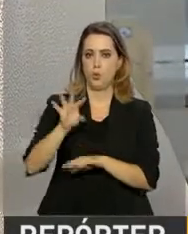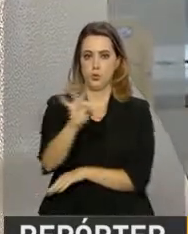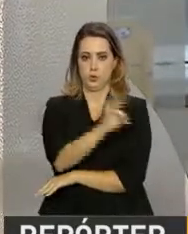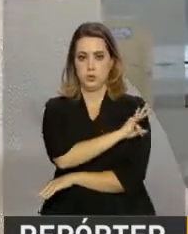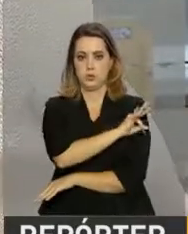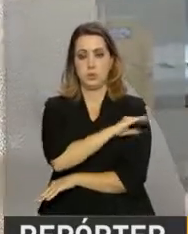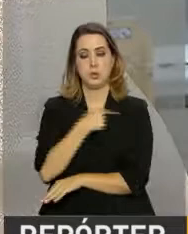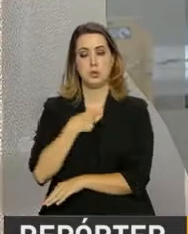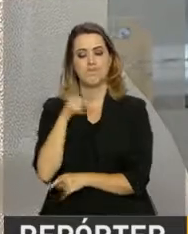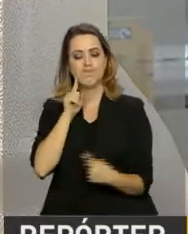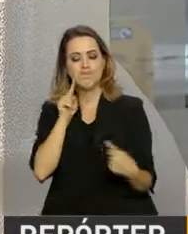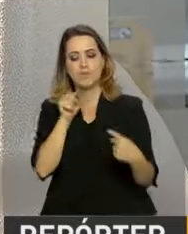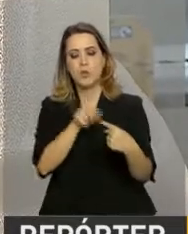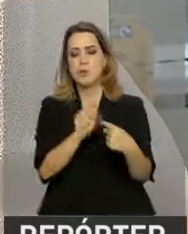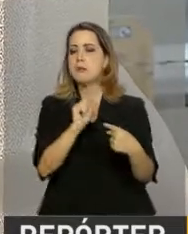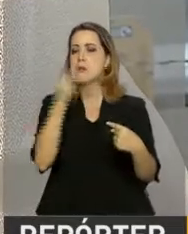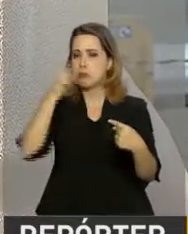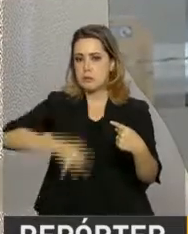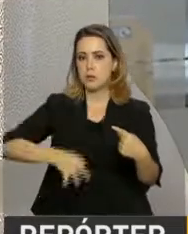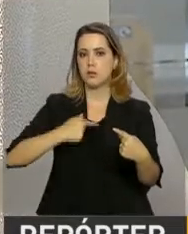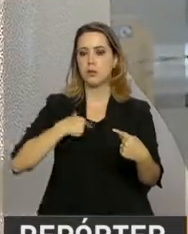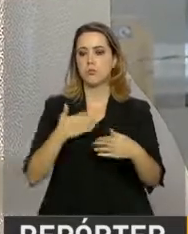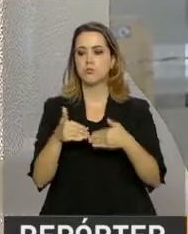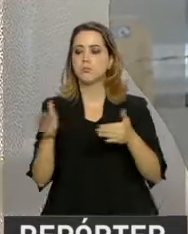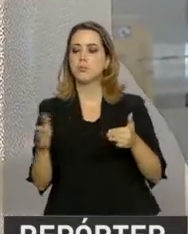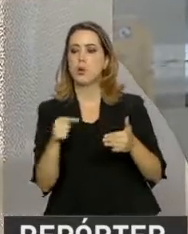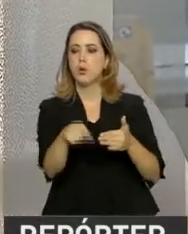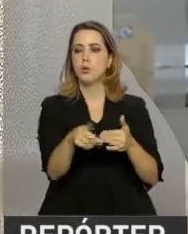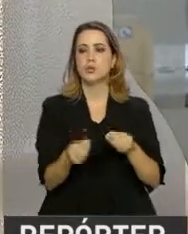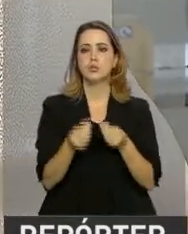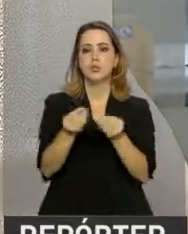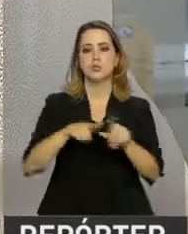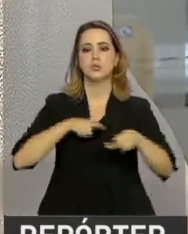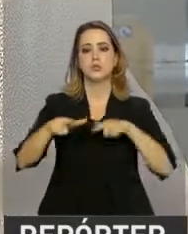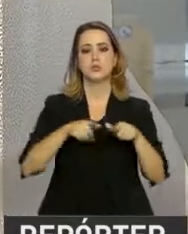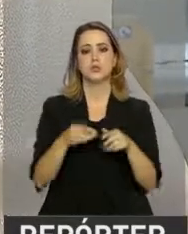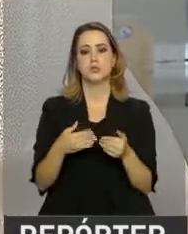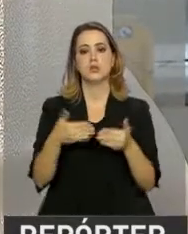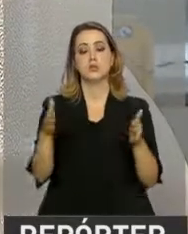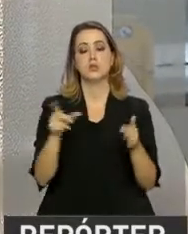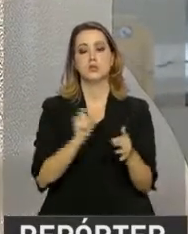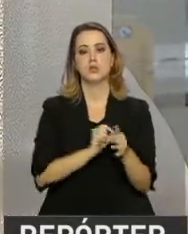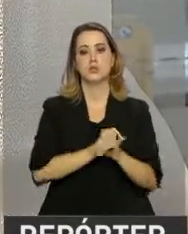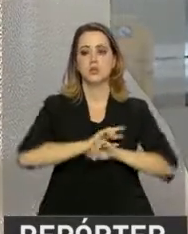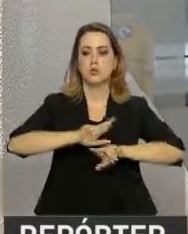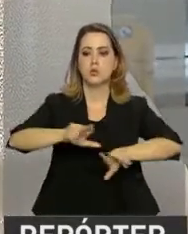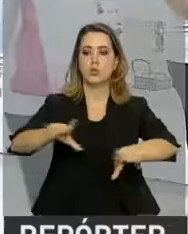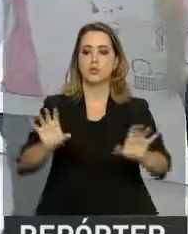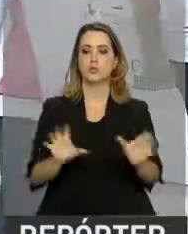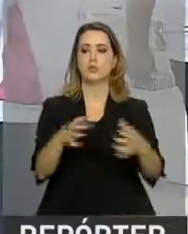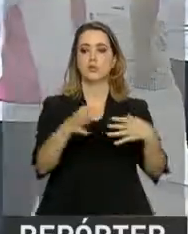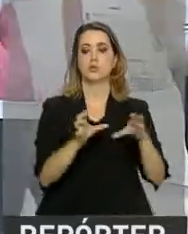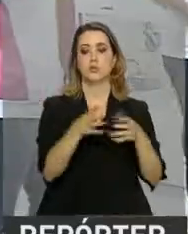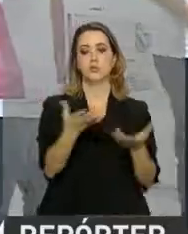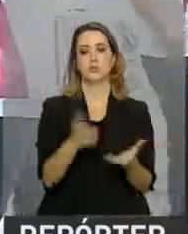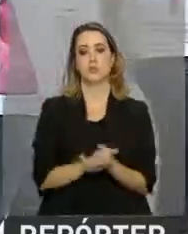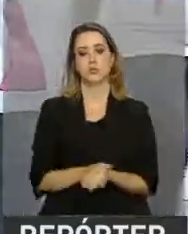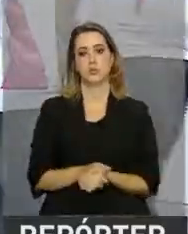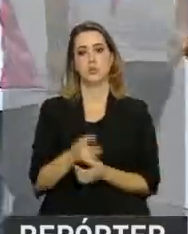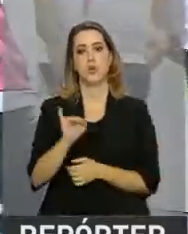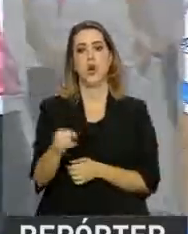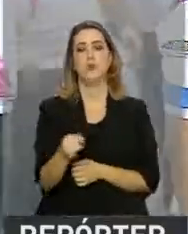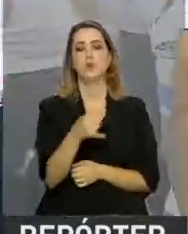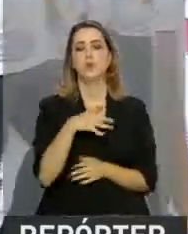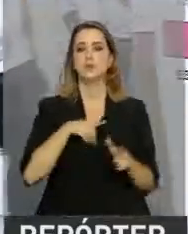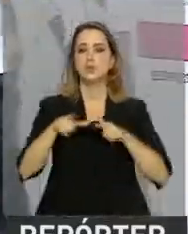seu futuro ele abre portas leva gera emprego e assim é uma área que abrange assim várias categorias e oportunidade de trabalho